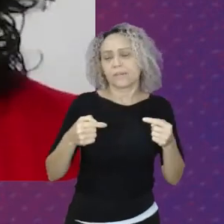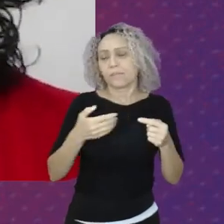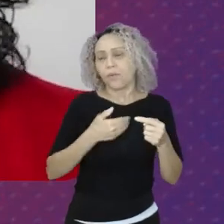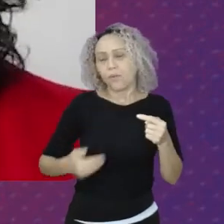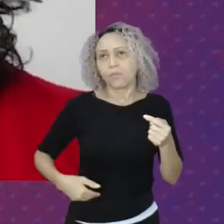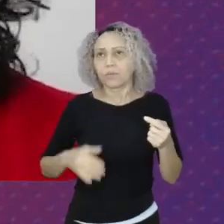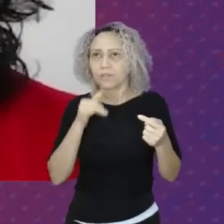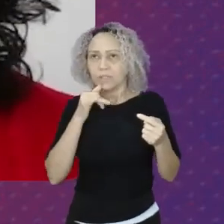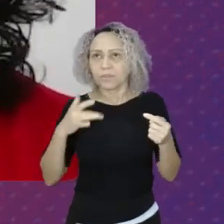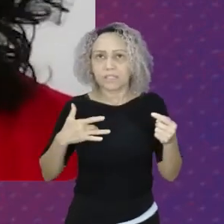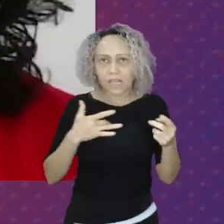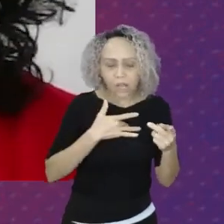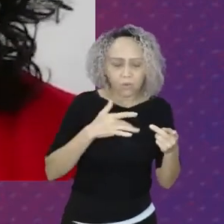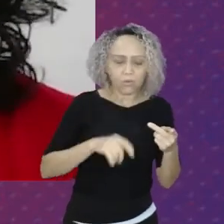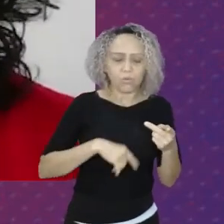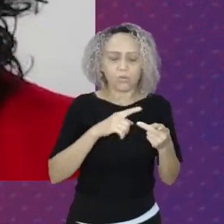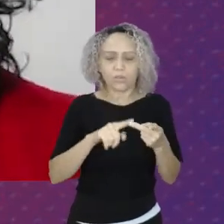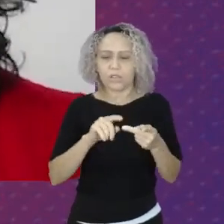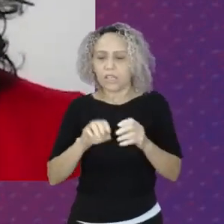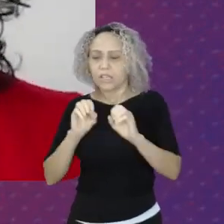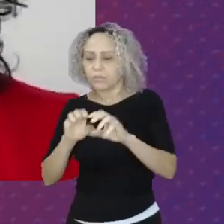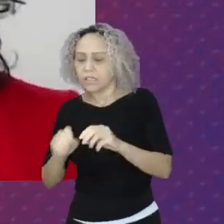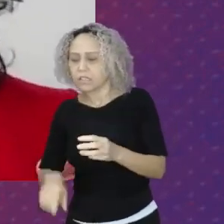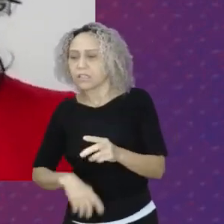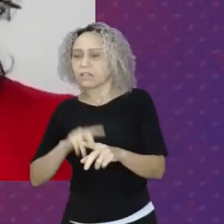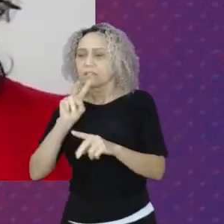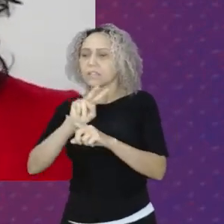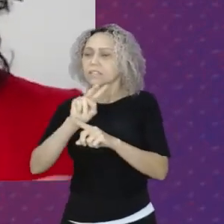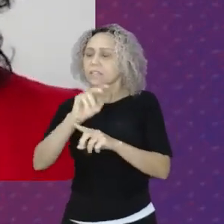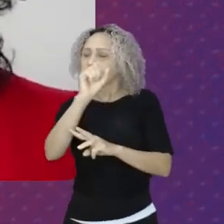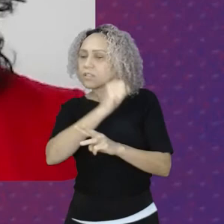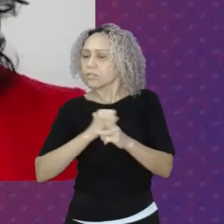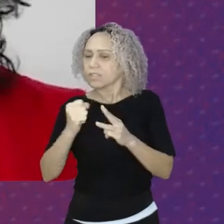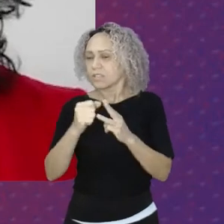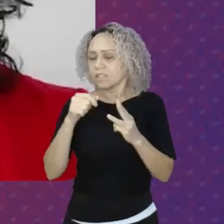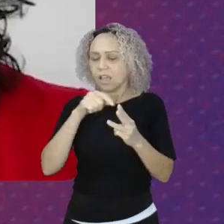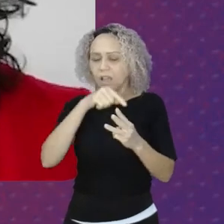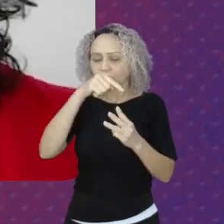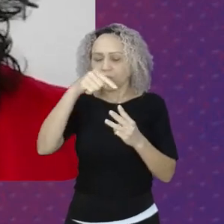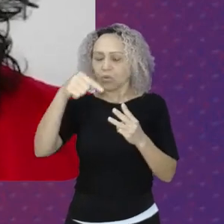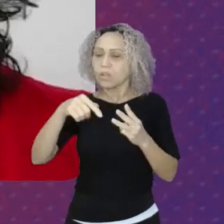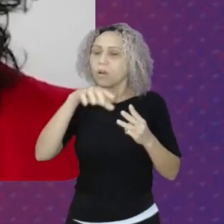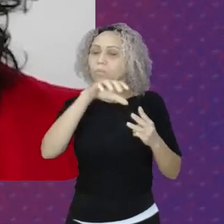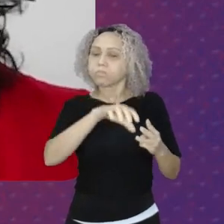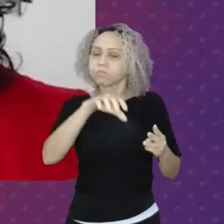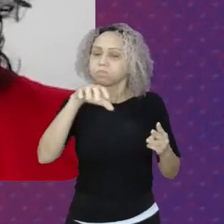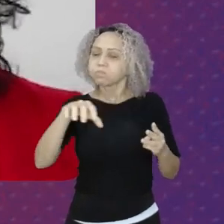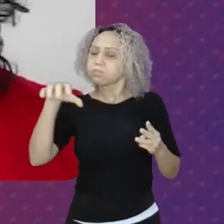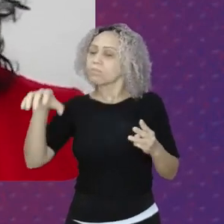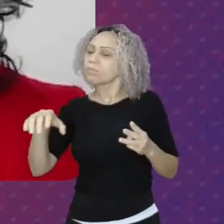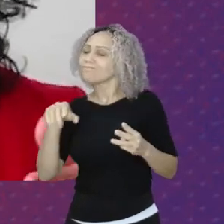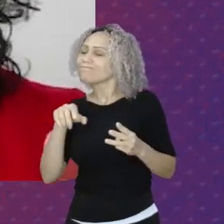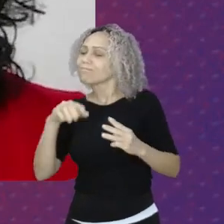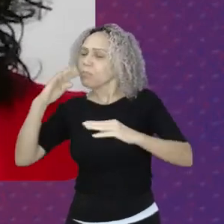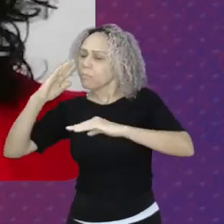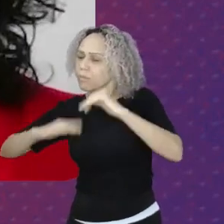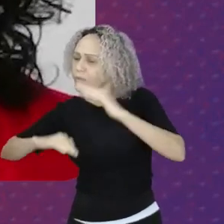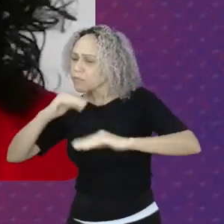de educação, de assistência social, eles têm como